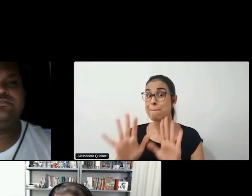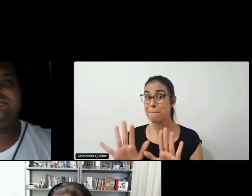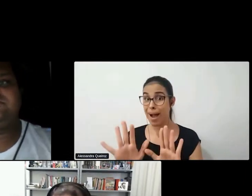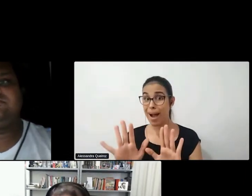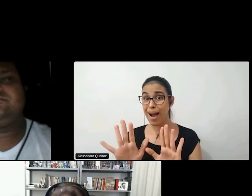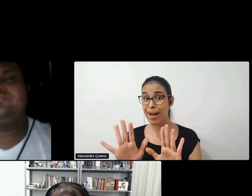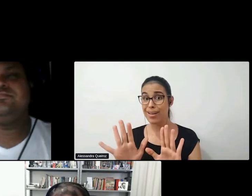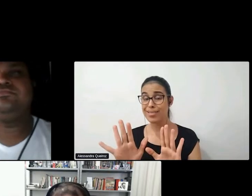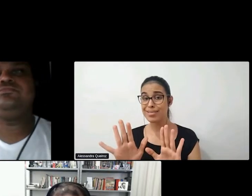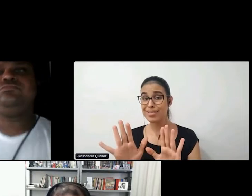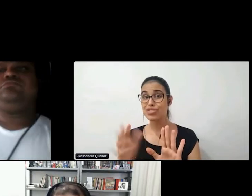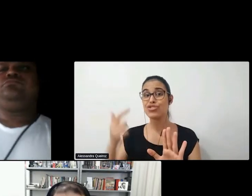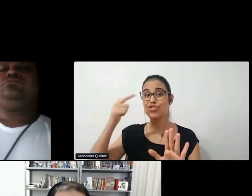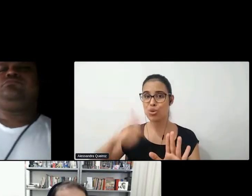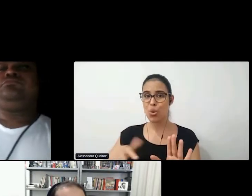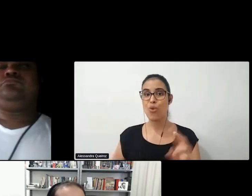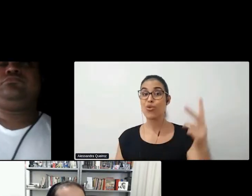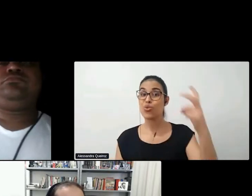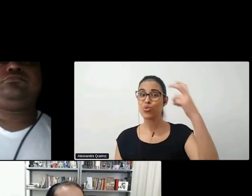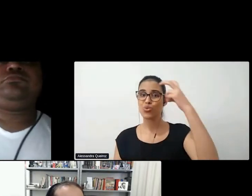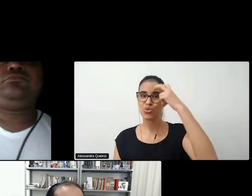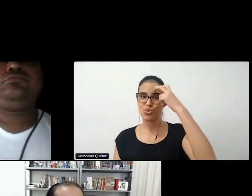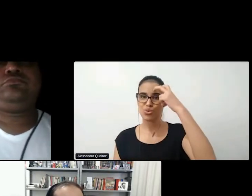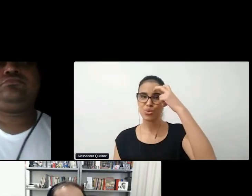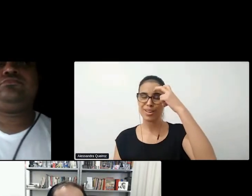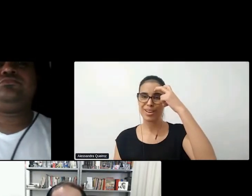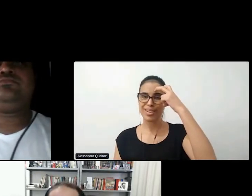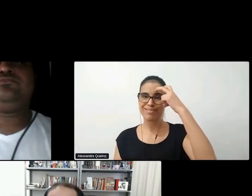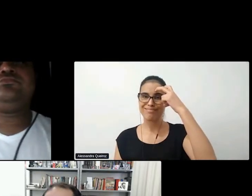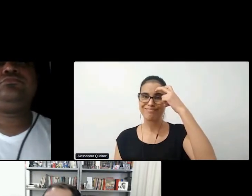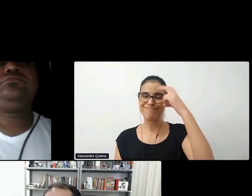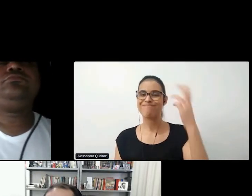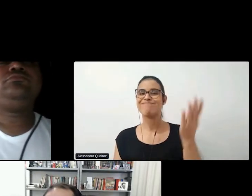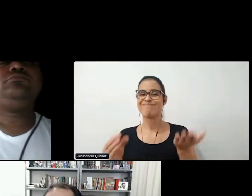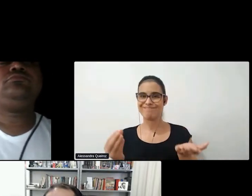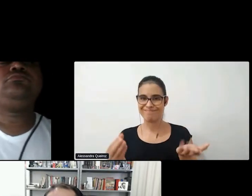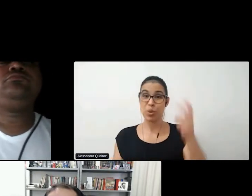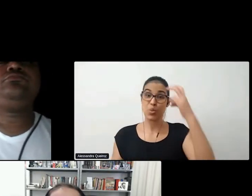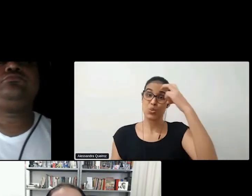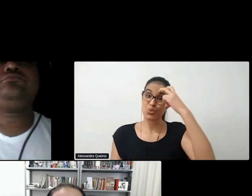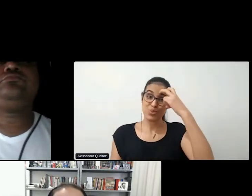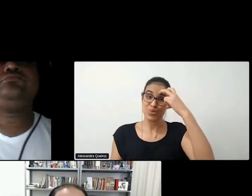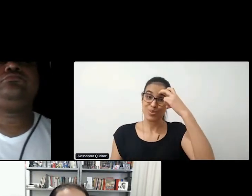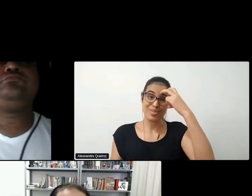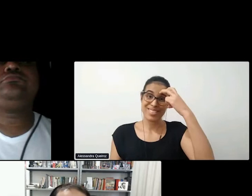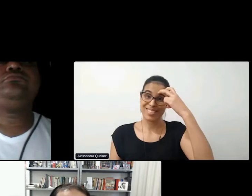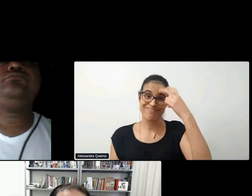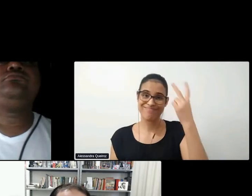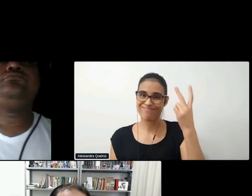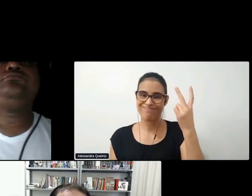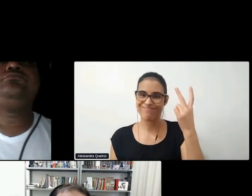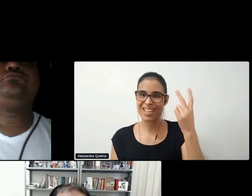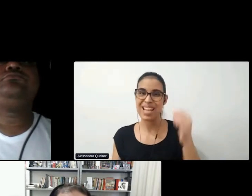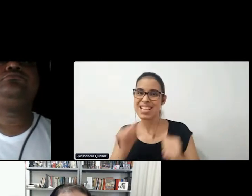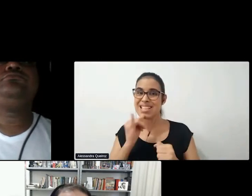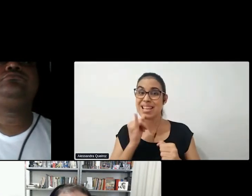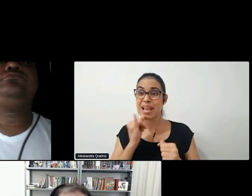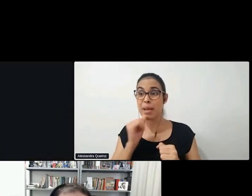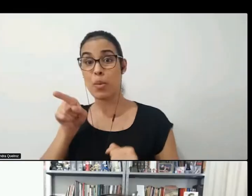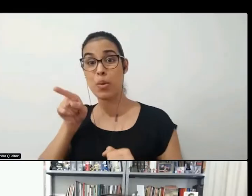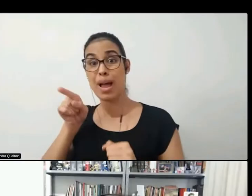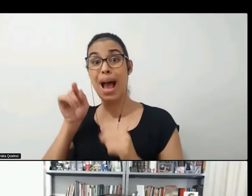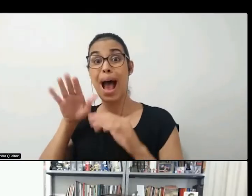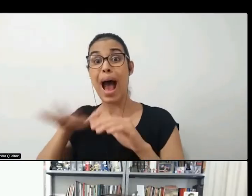aí eu quero até colocar um adendo a mais aqui, no processo de formação dos desenvolvedores no